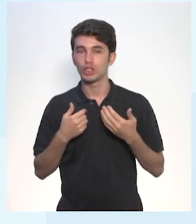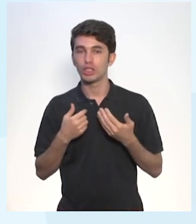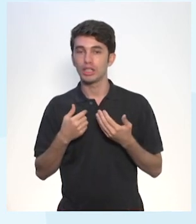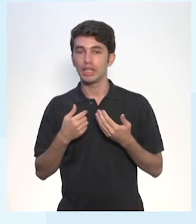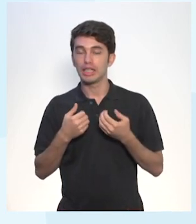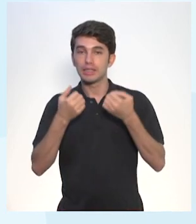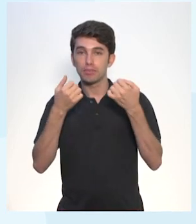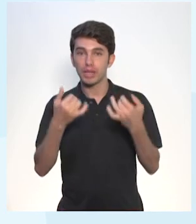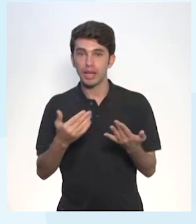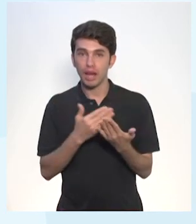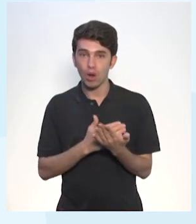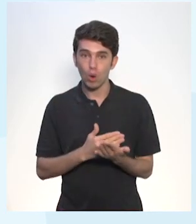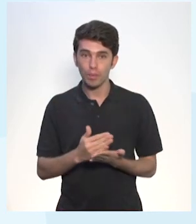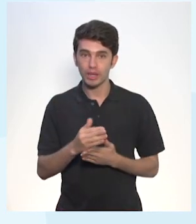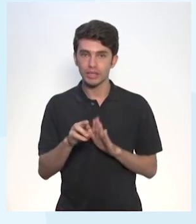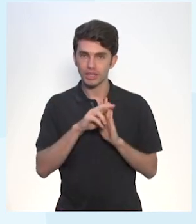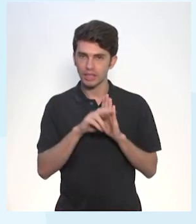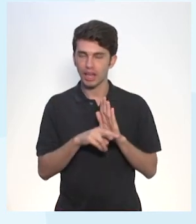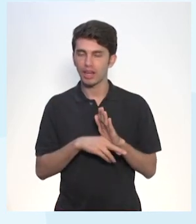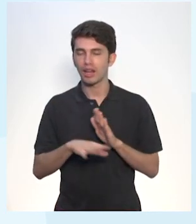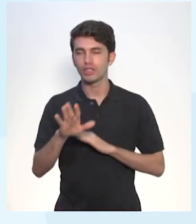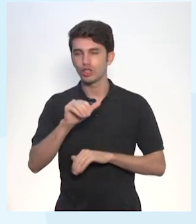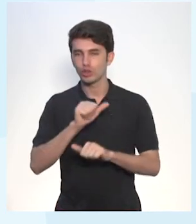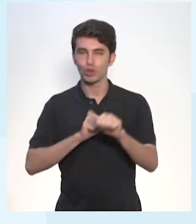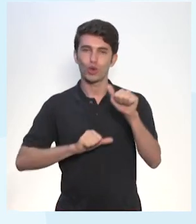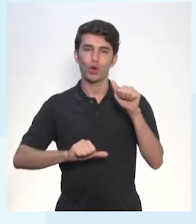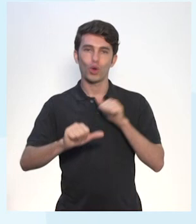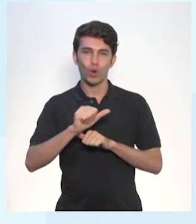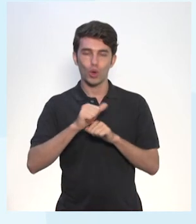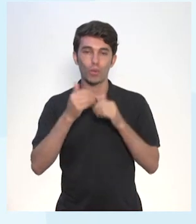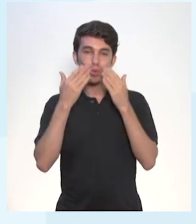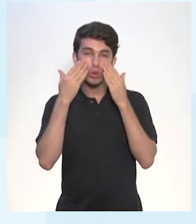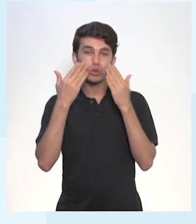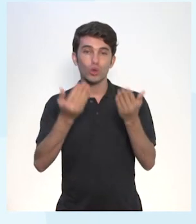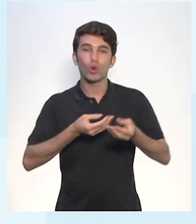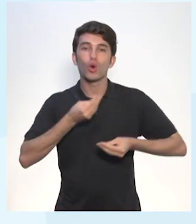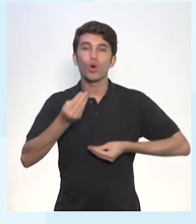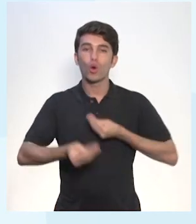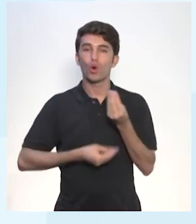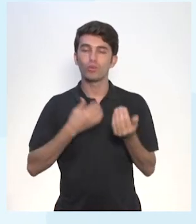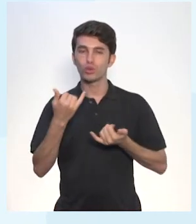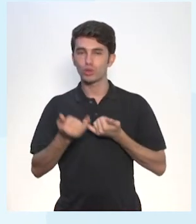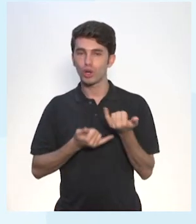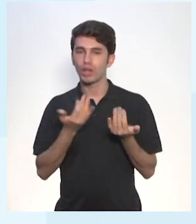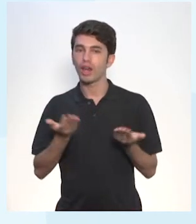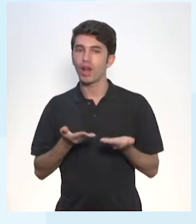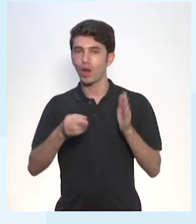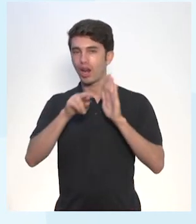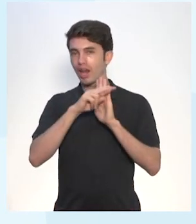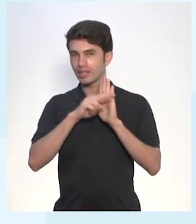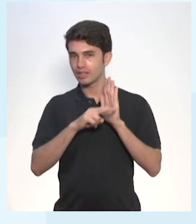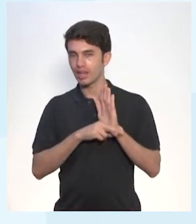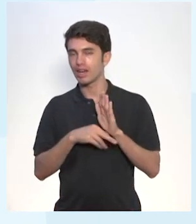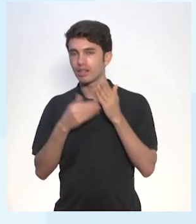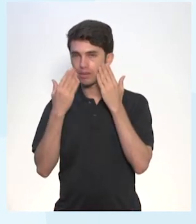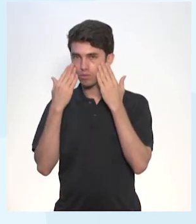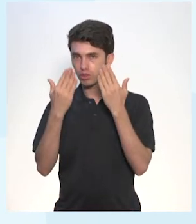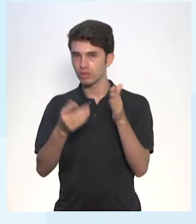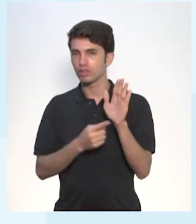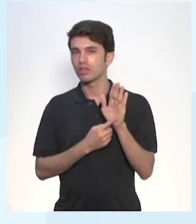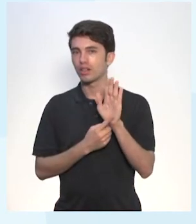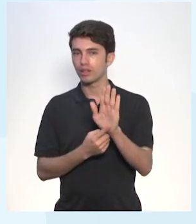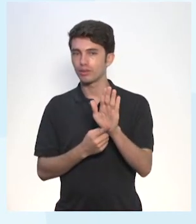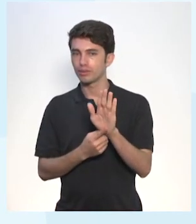regras, eu e a Duda começamos o jogo, até para ilustrar, e agora a gente está repassando com vocês